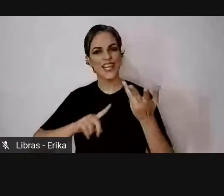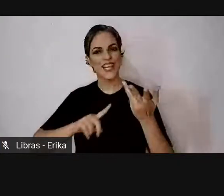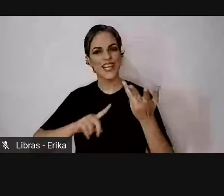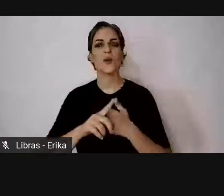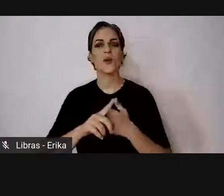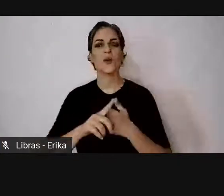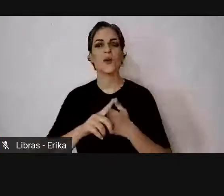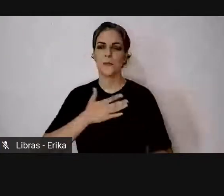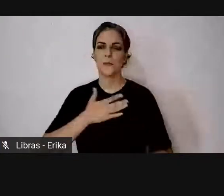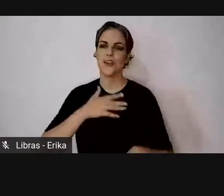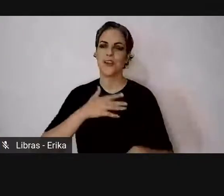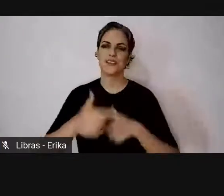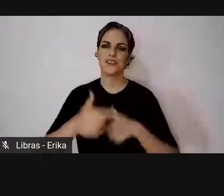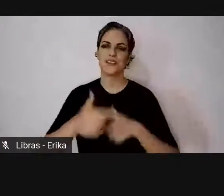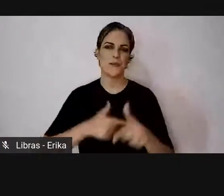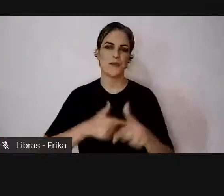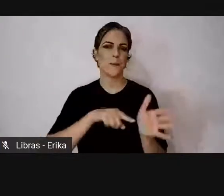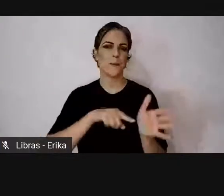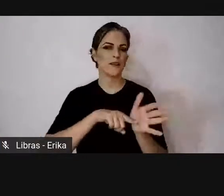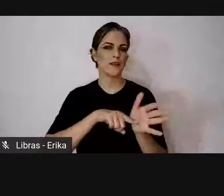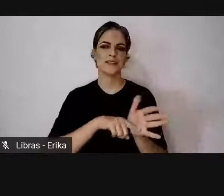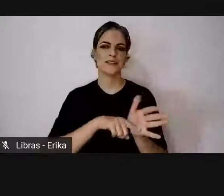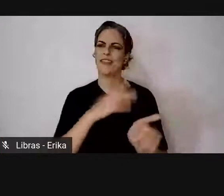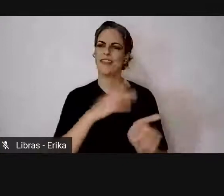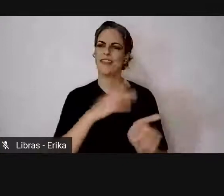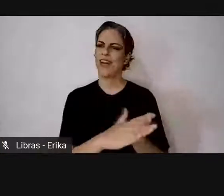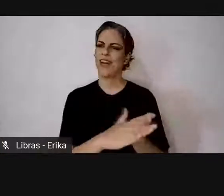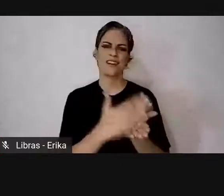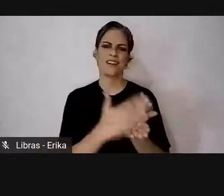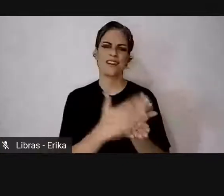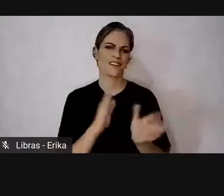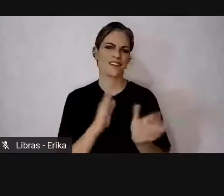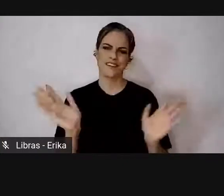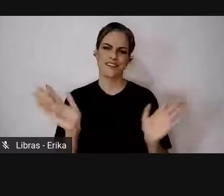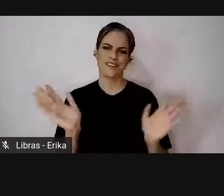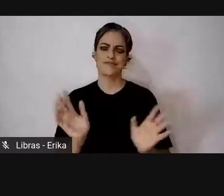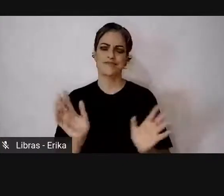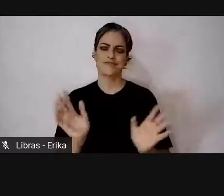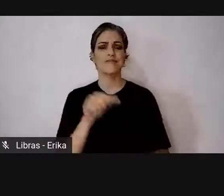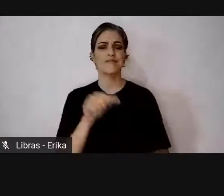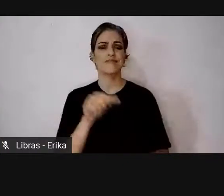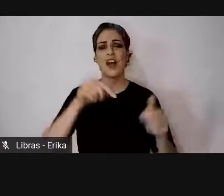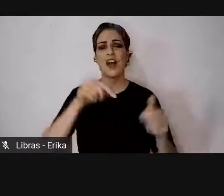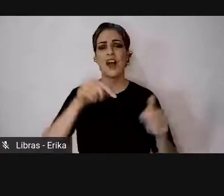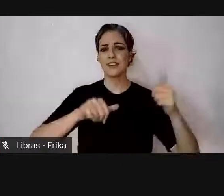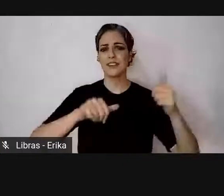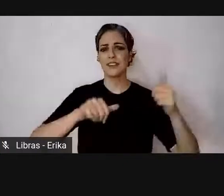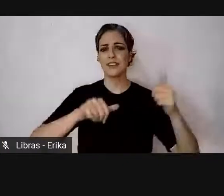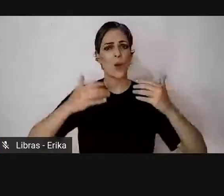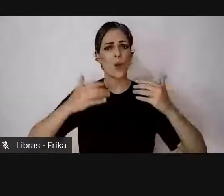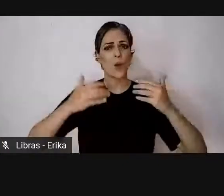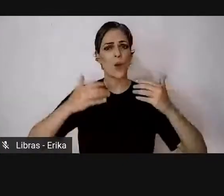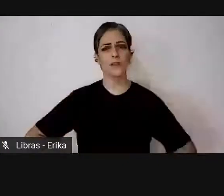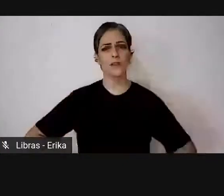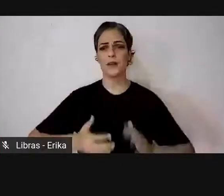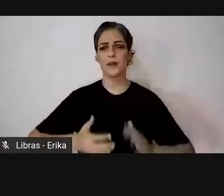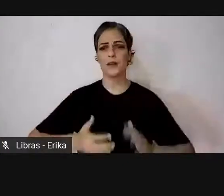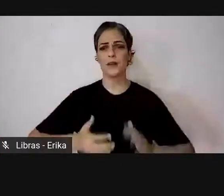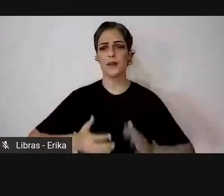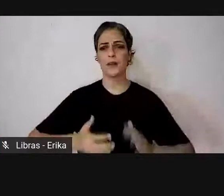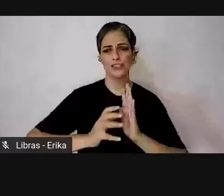trabalho de pesquisa tinha a ver com análise de comportamento de partidos, da composição dos